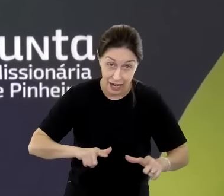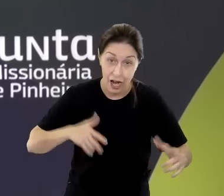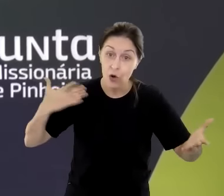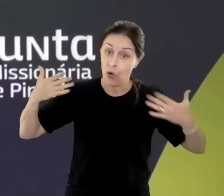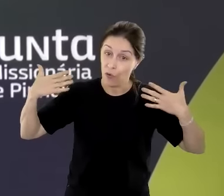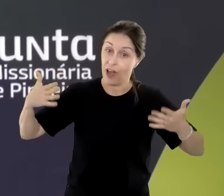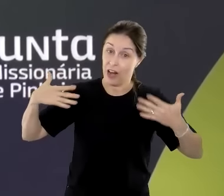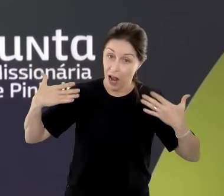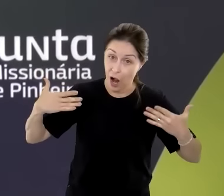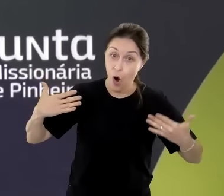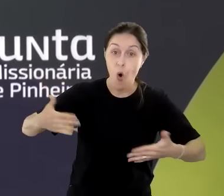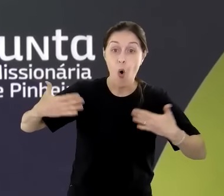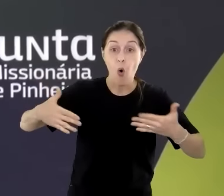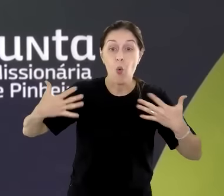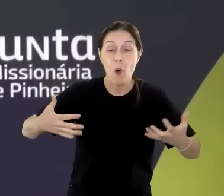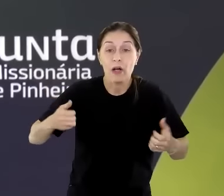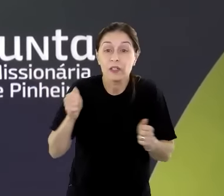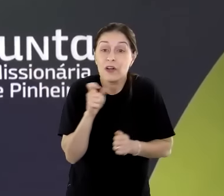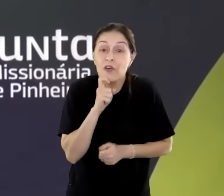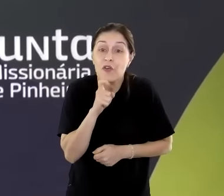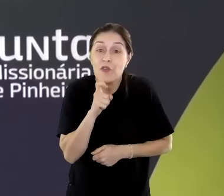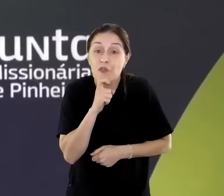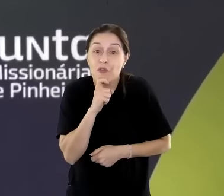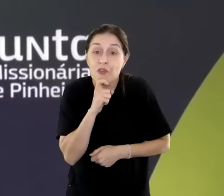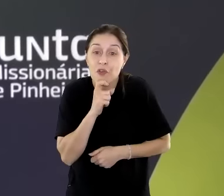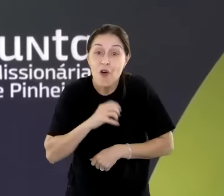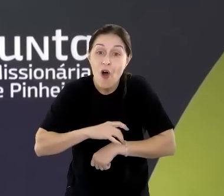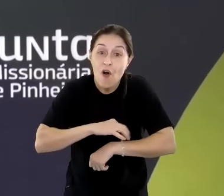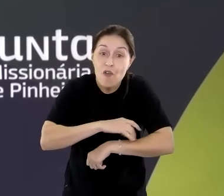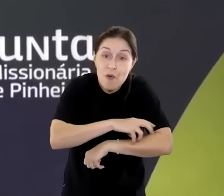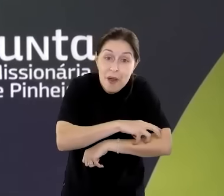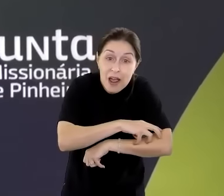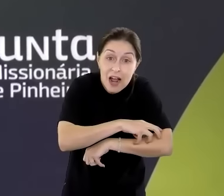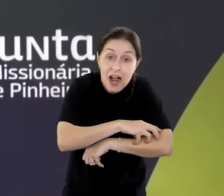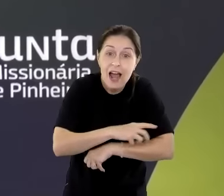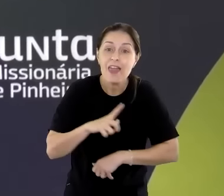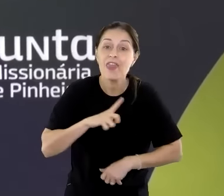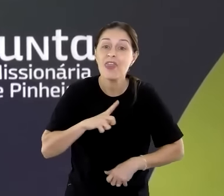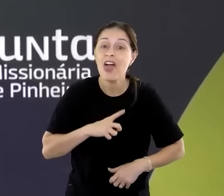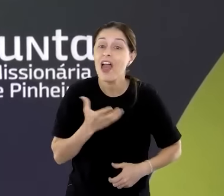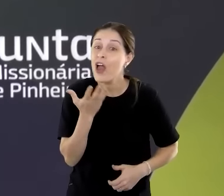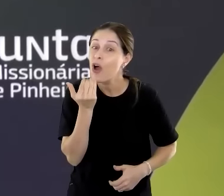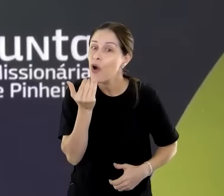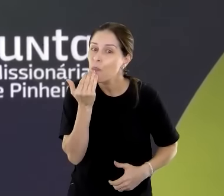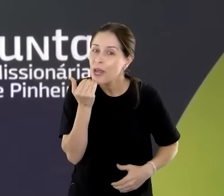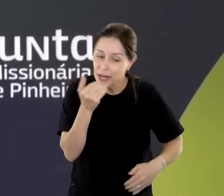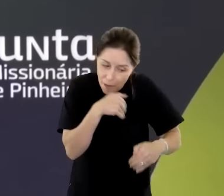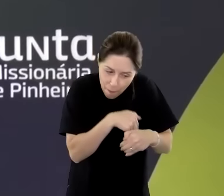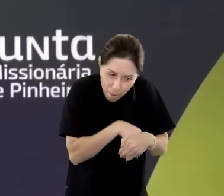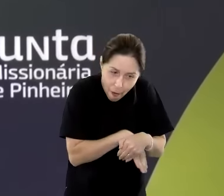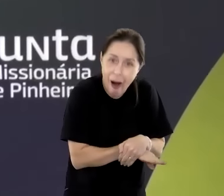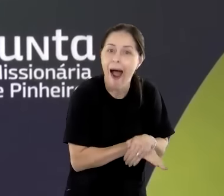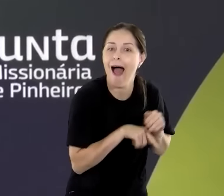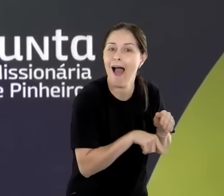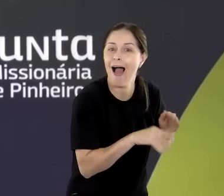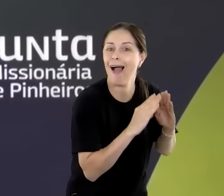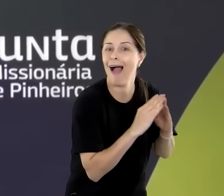Então você fazer uma poupança, você não gastar tudo que ganha, você fazer uma reserva